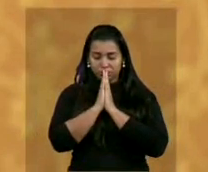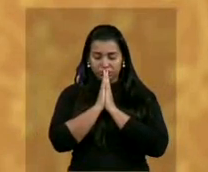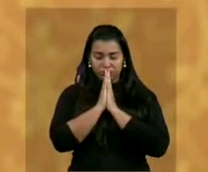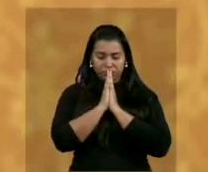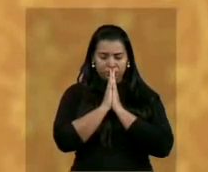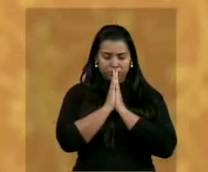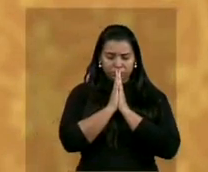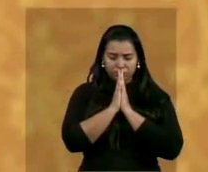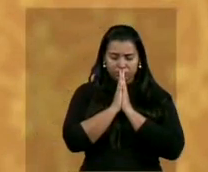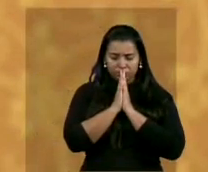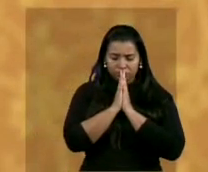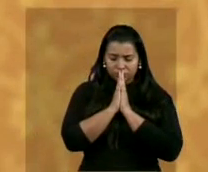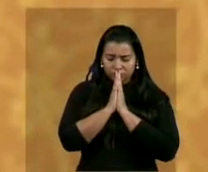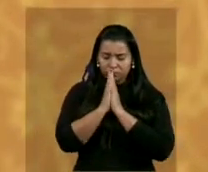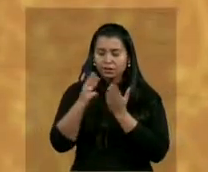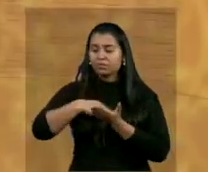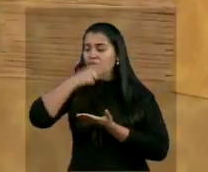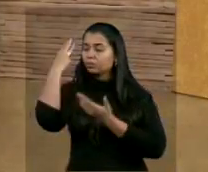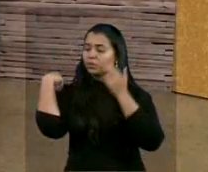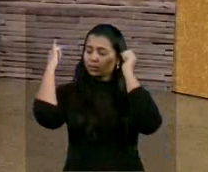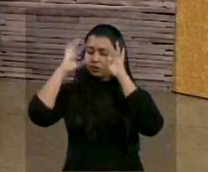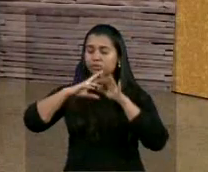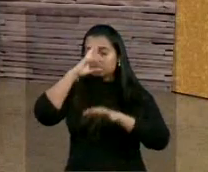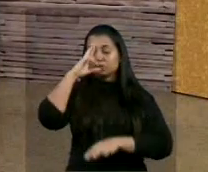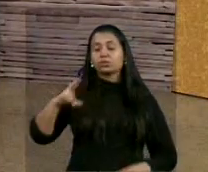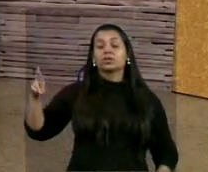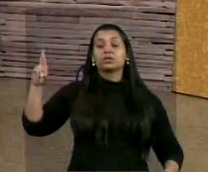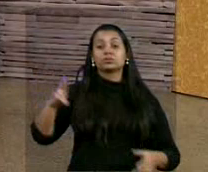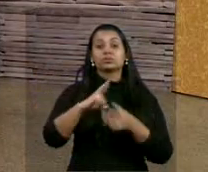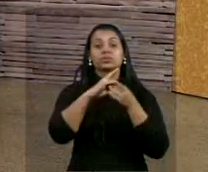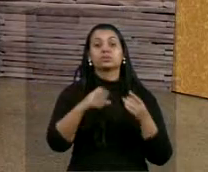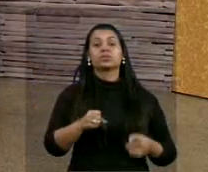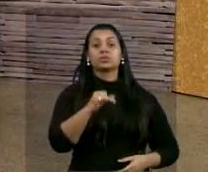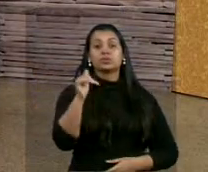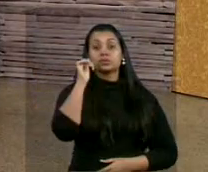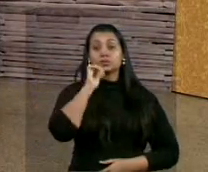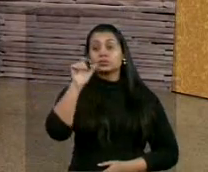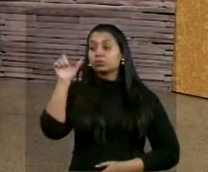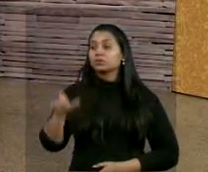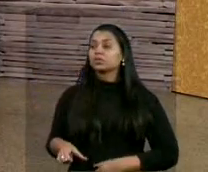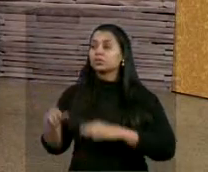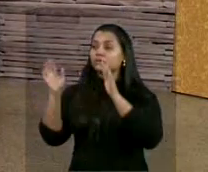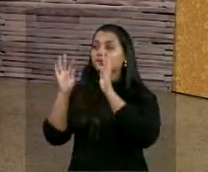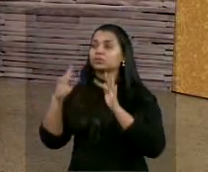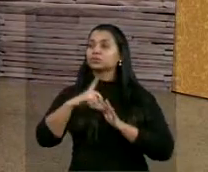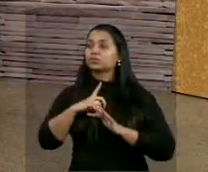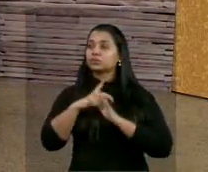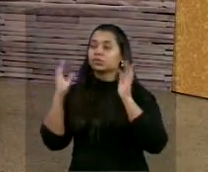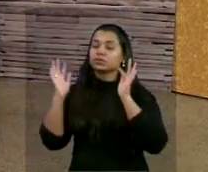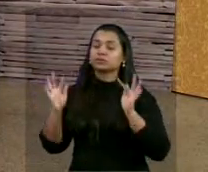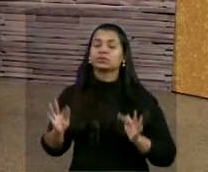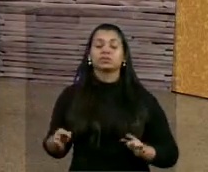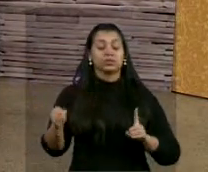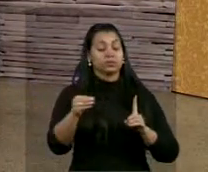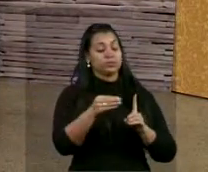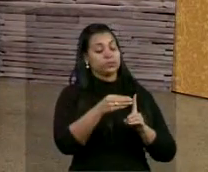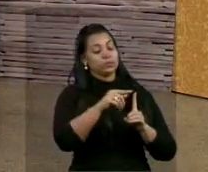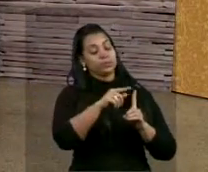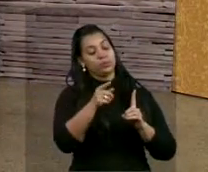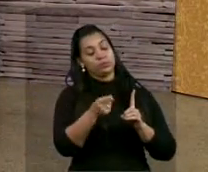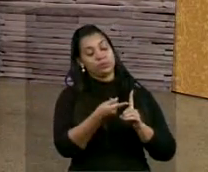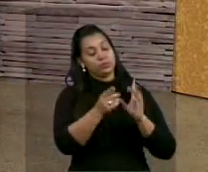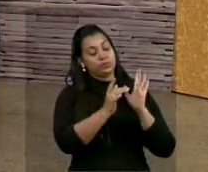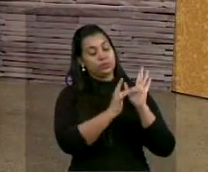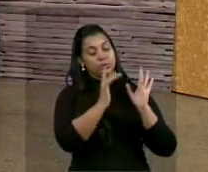de nossa morte. Amém. Ave Maria, cheia de graça, o Senhor é convosco. Bendita sois vós entre as